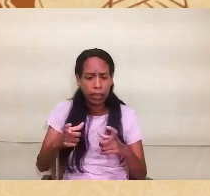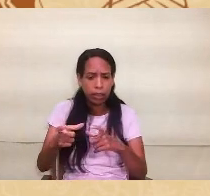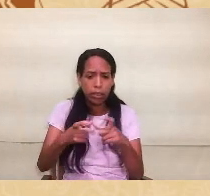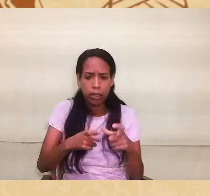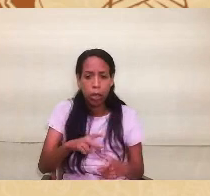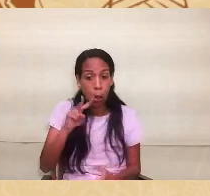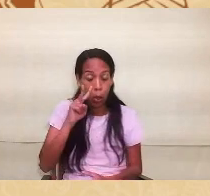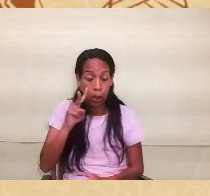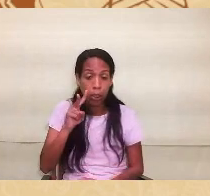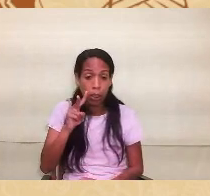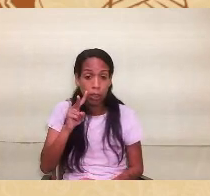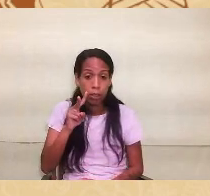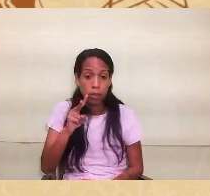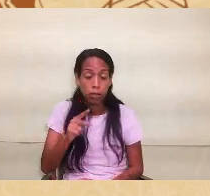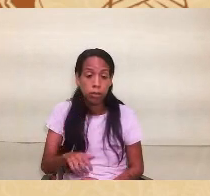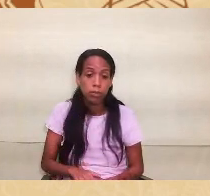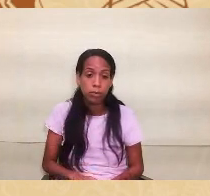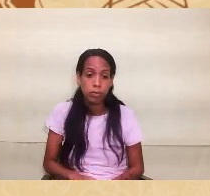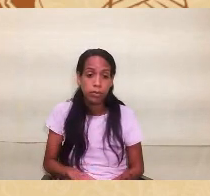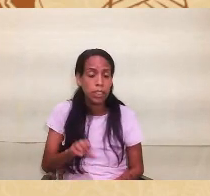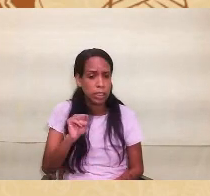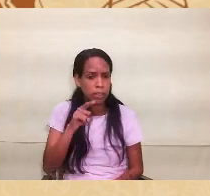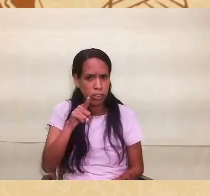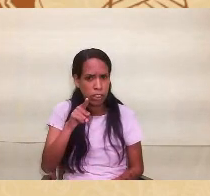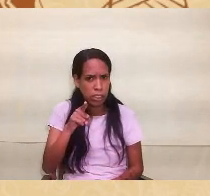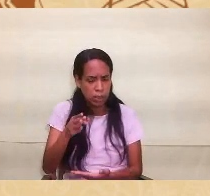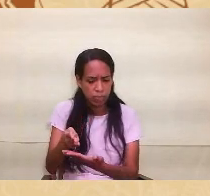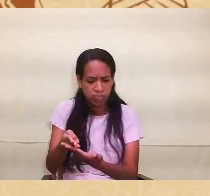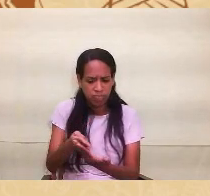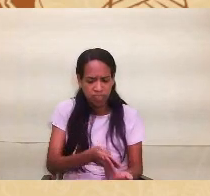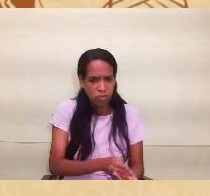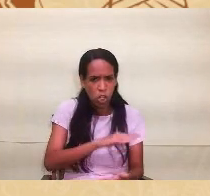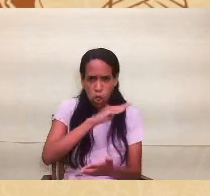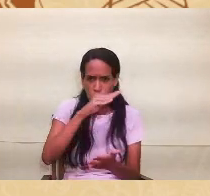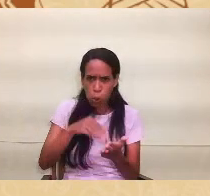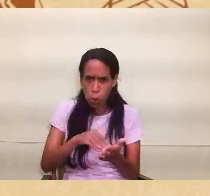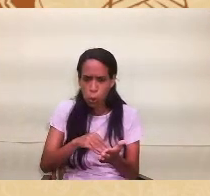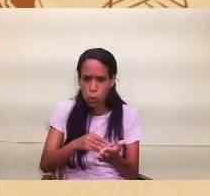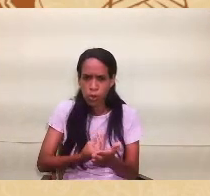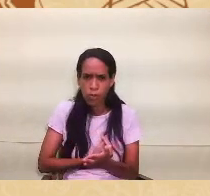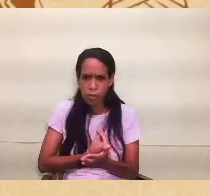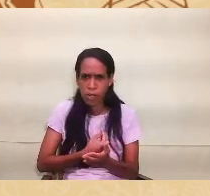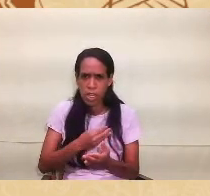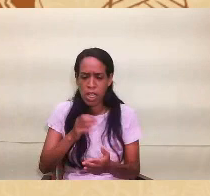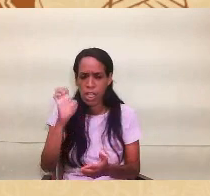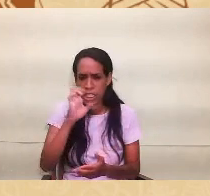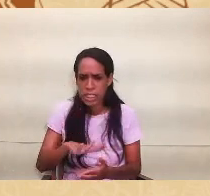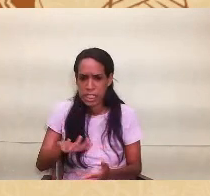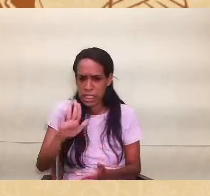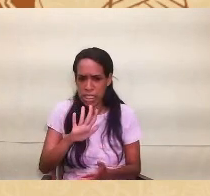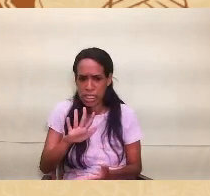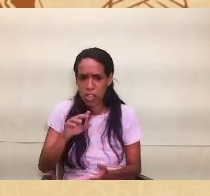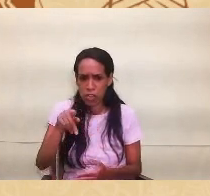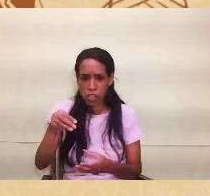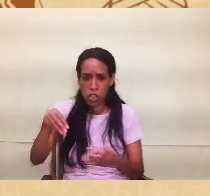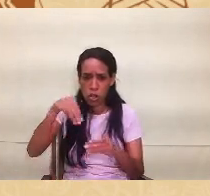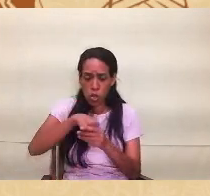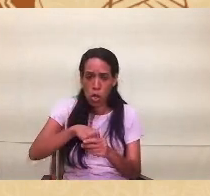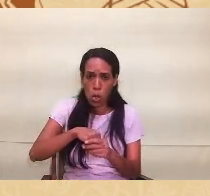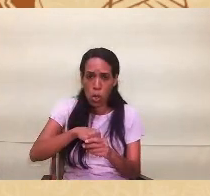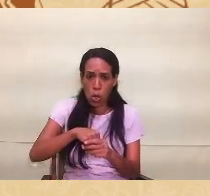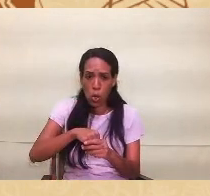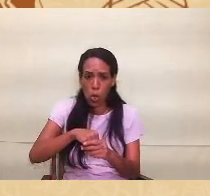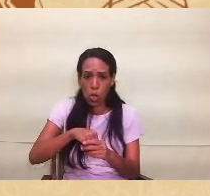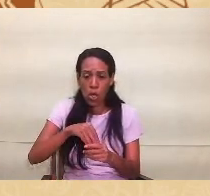coisa. Se você derruba toda a participação, presença do Estado, você coloca nas mãos